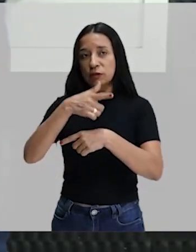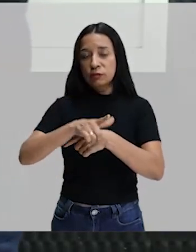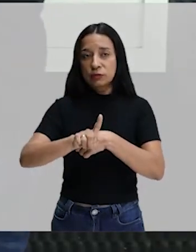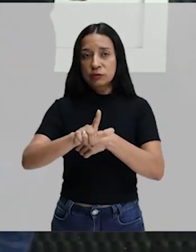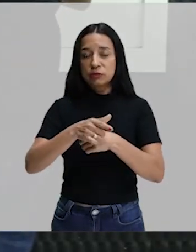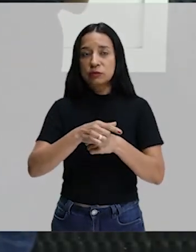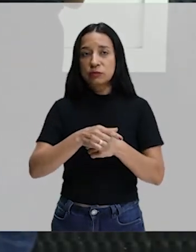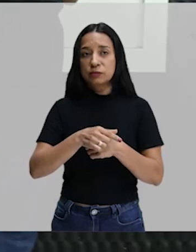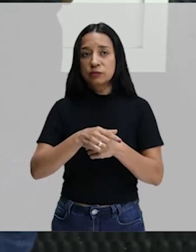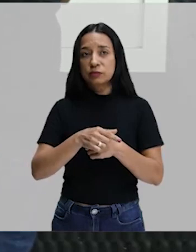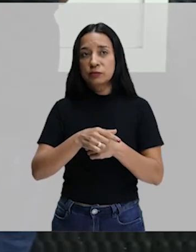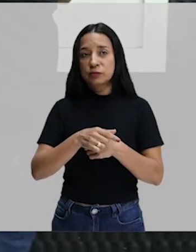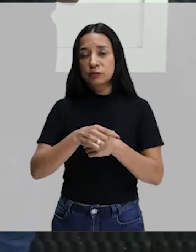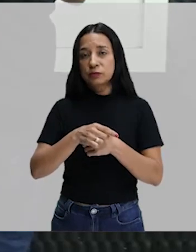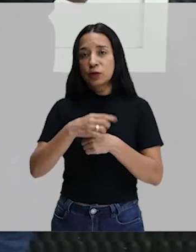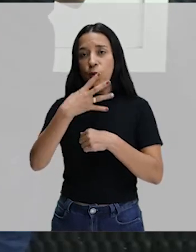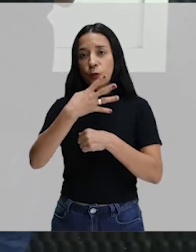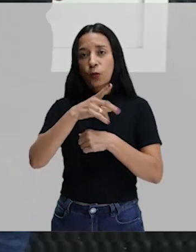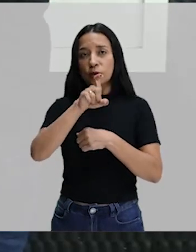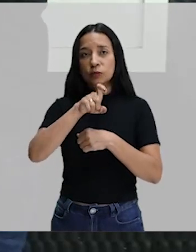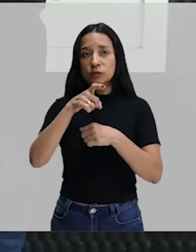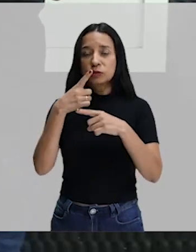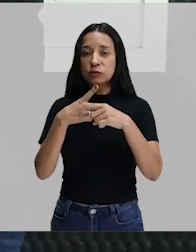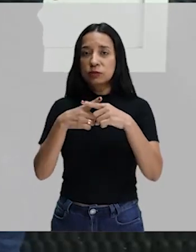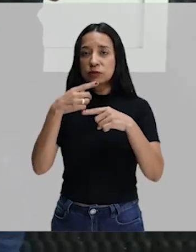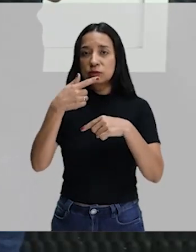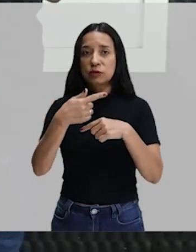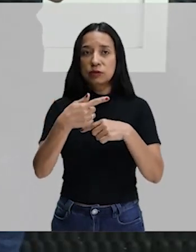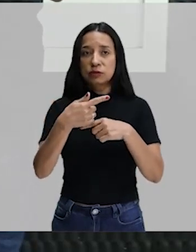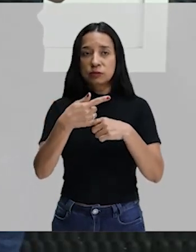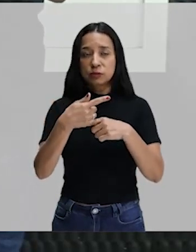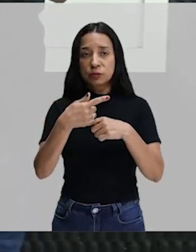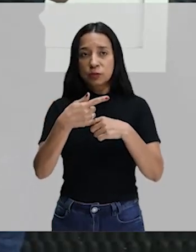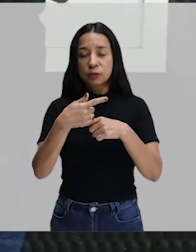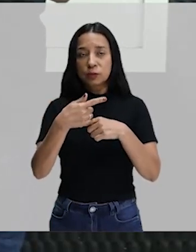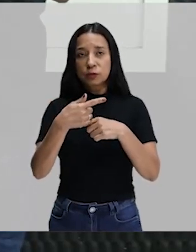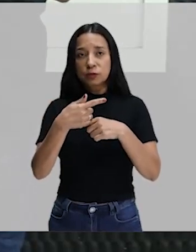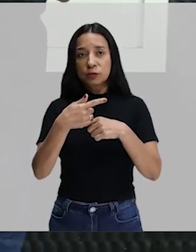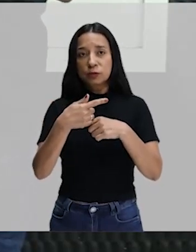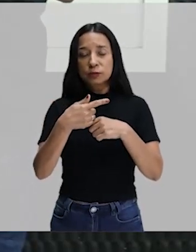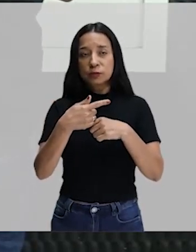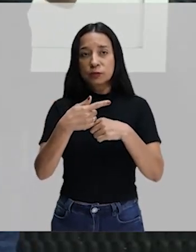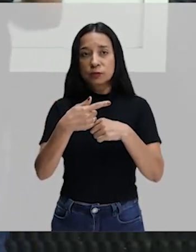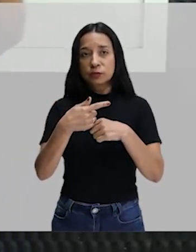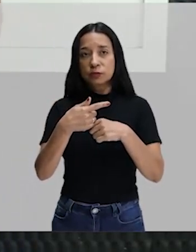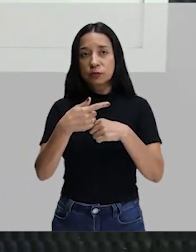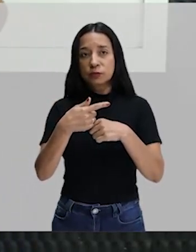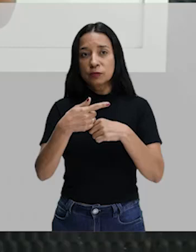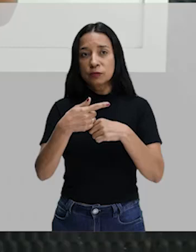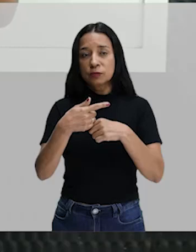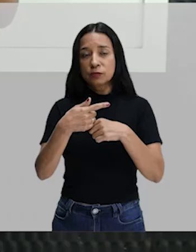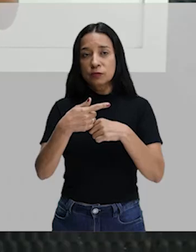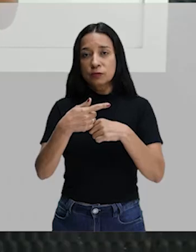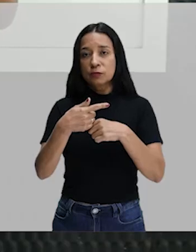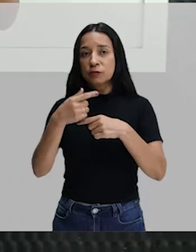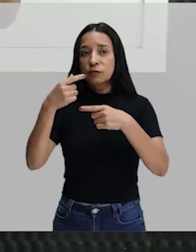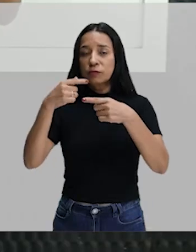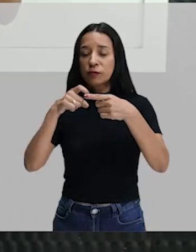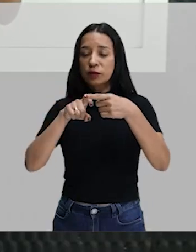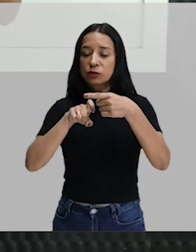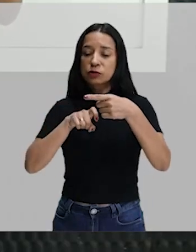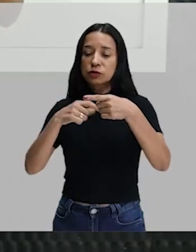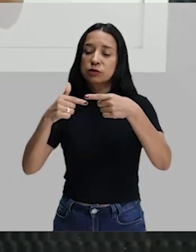Tá? Então, vai ficar aqui 4x mais 7. 4x mais 7. Aqui nós vamos ter x